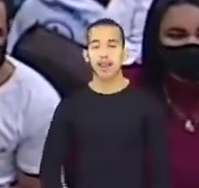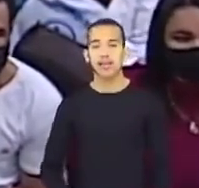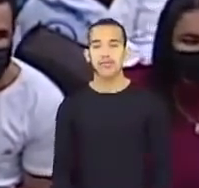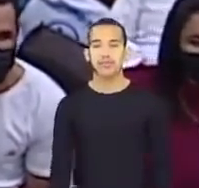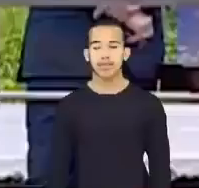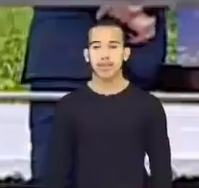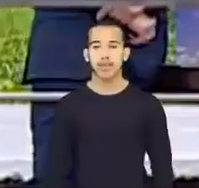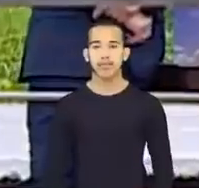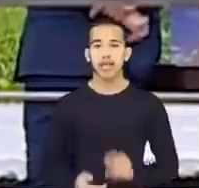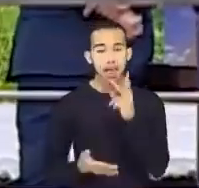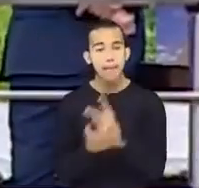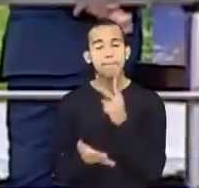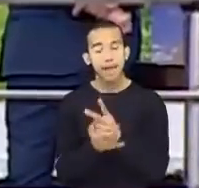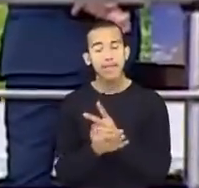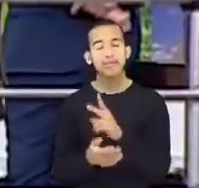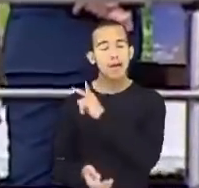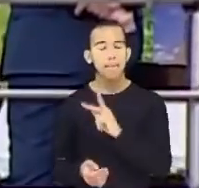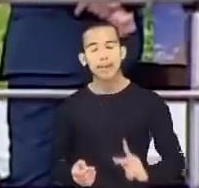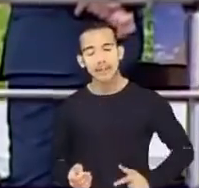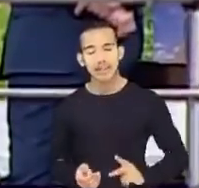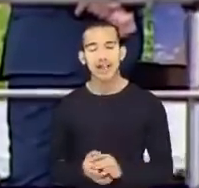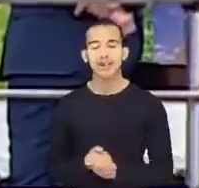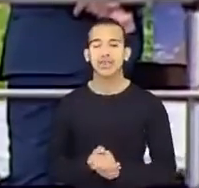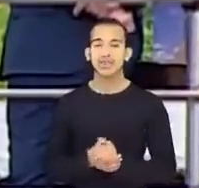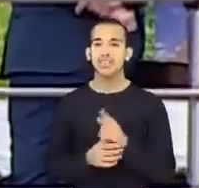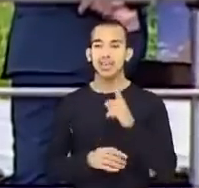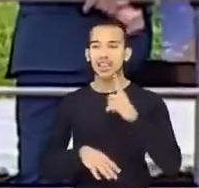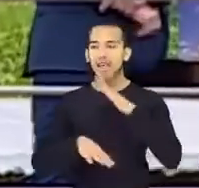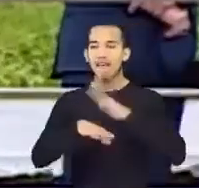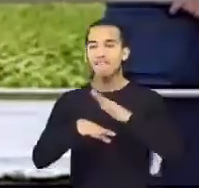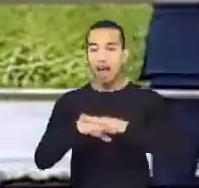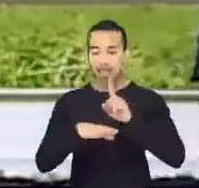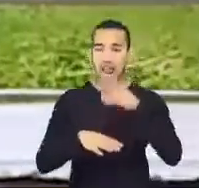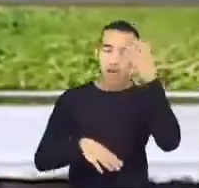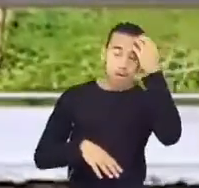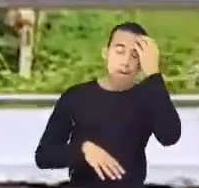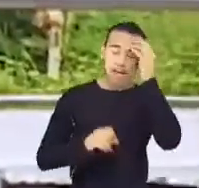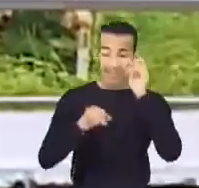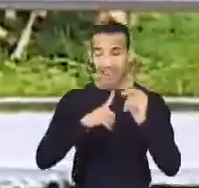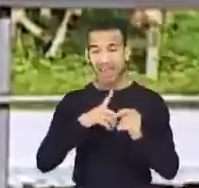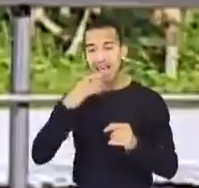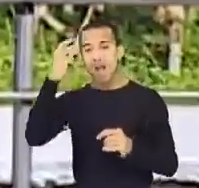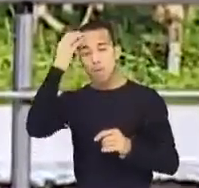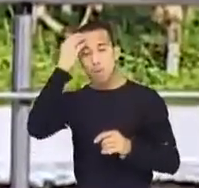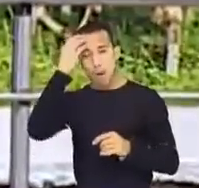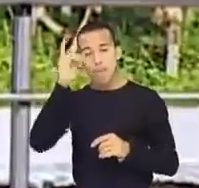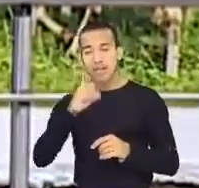apesar do presidente, eu não entendi, se falta ele é culpado, e se tem a vacina ele não tem participação,